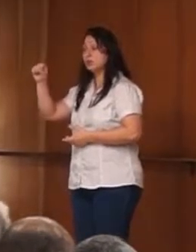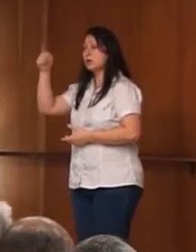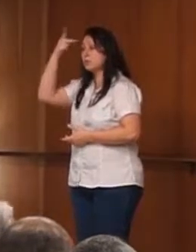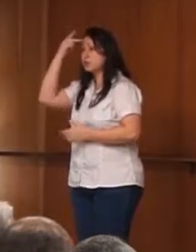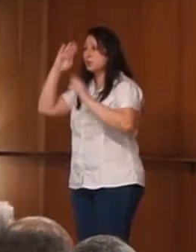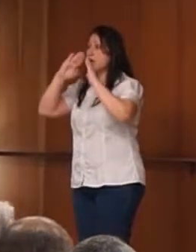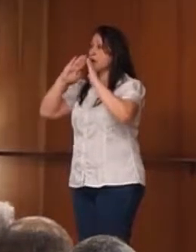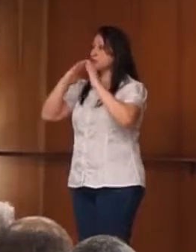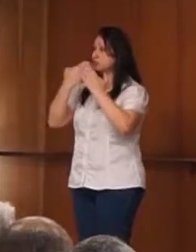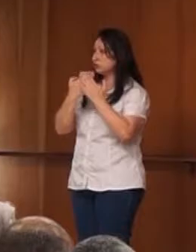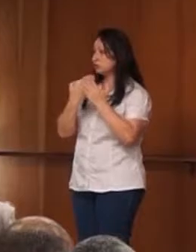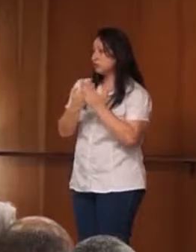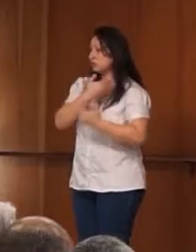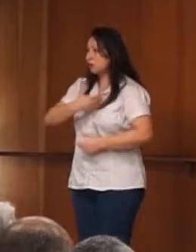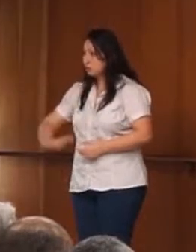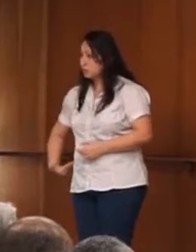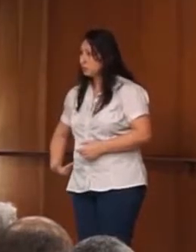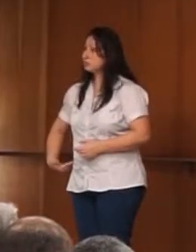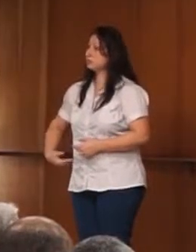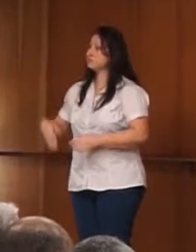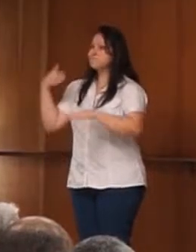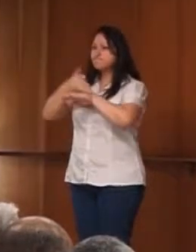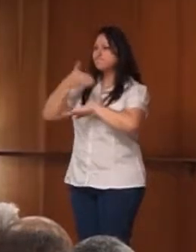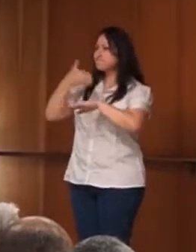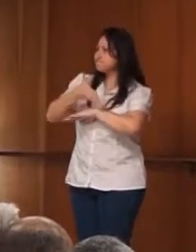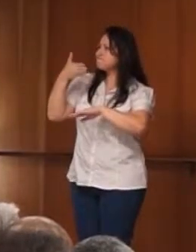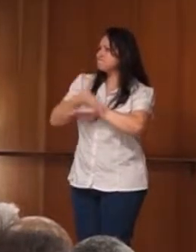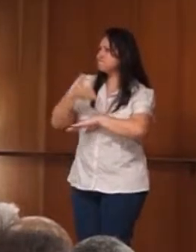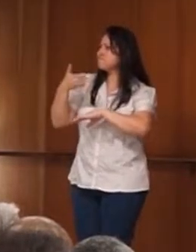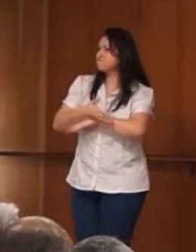um sucesso. Pela primeira vez, nós tivemos alunos aqui